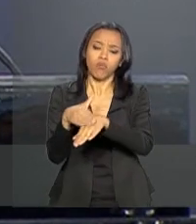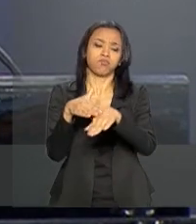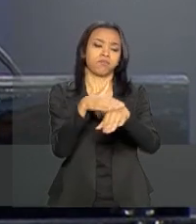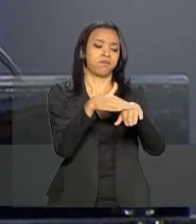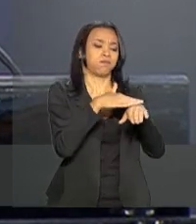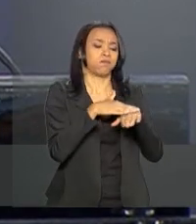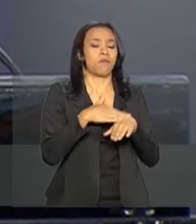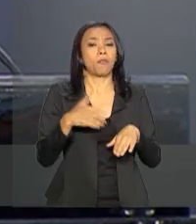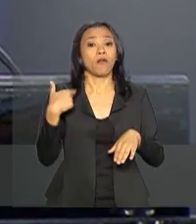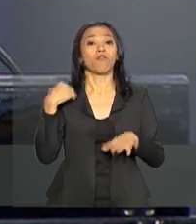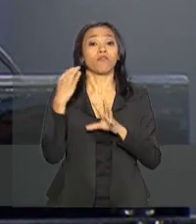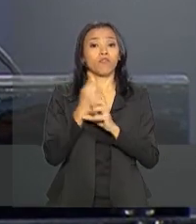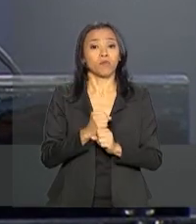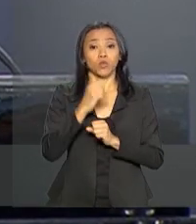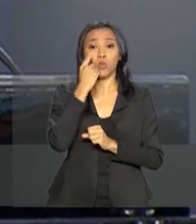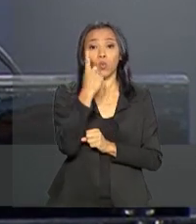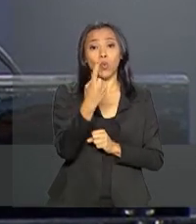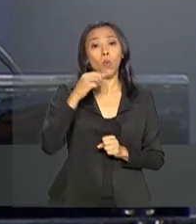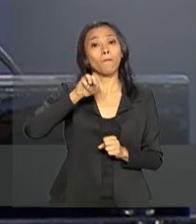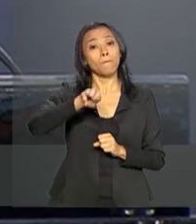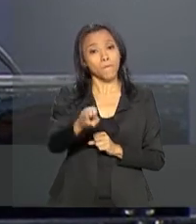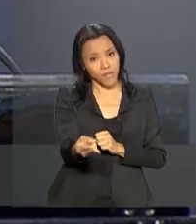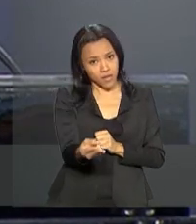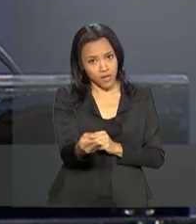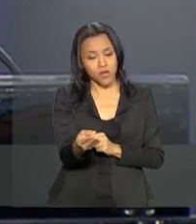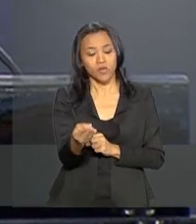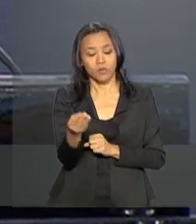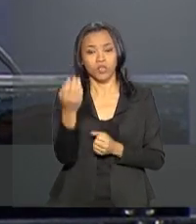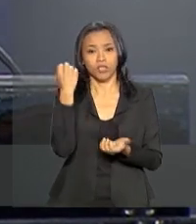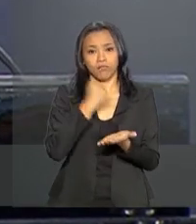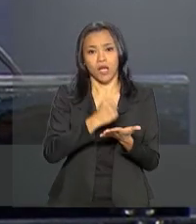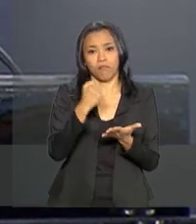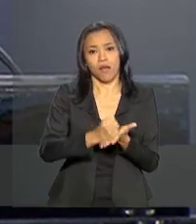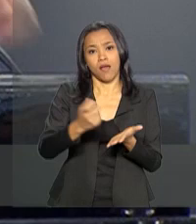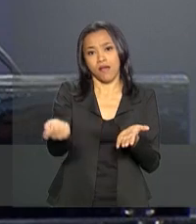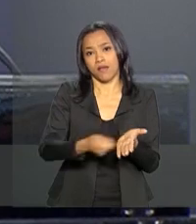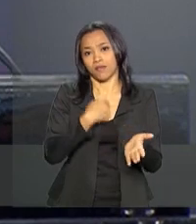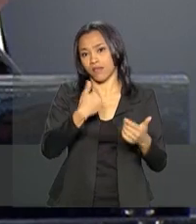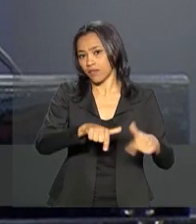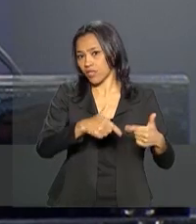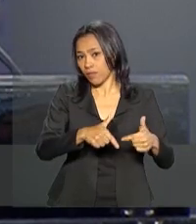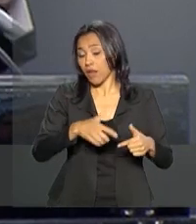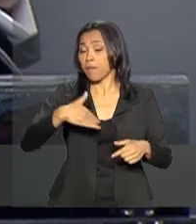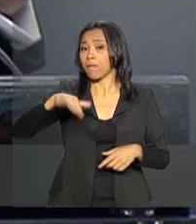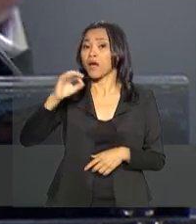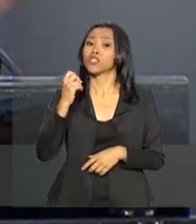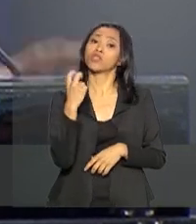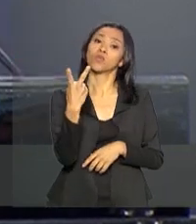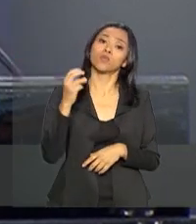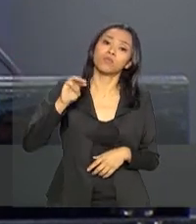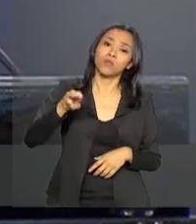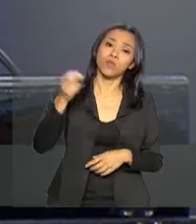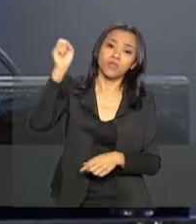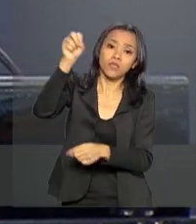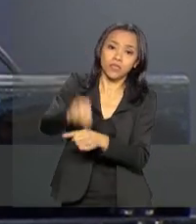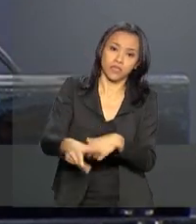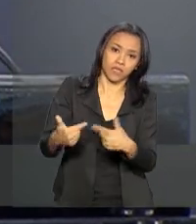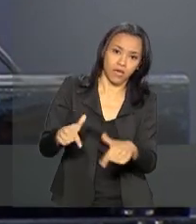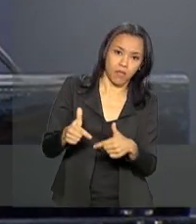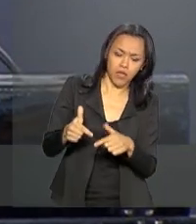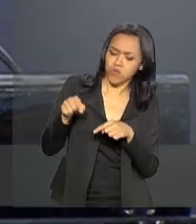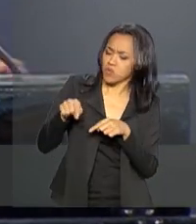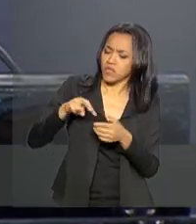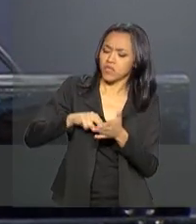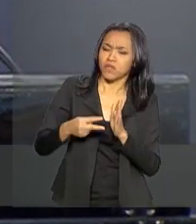com mais de 1 milhão de carteiras assinadas, mas mais de 2 milhões de postos de trabalho. Posto de trabalho